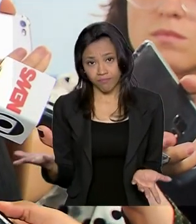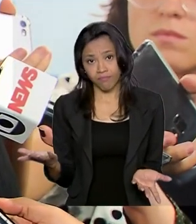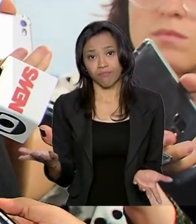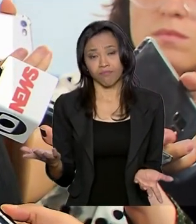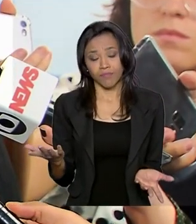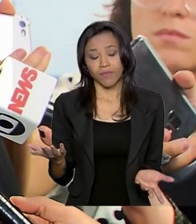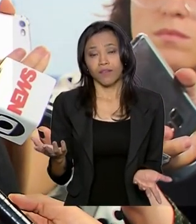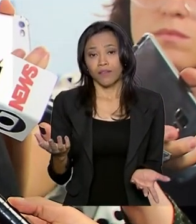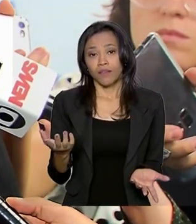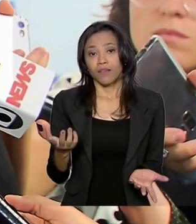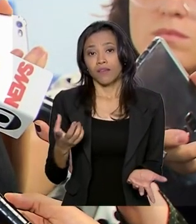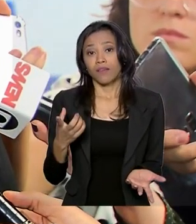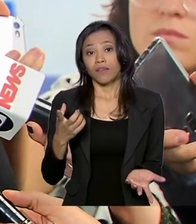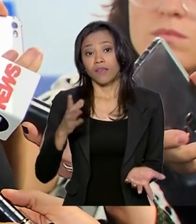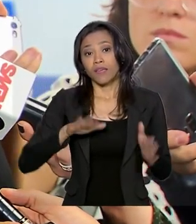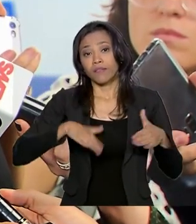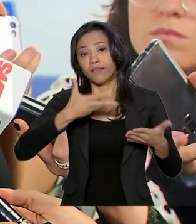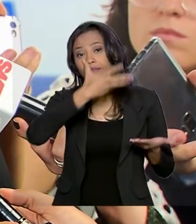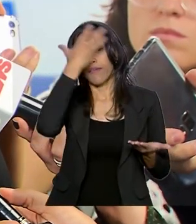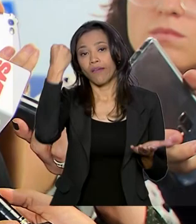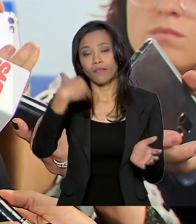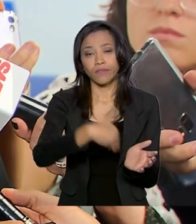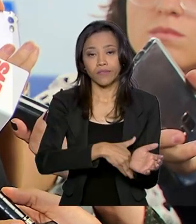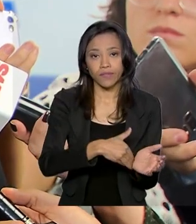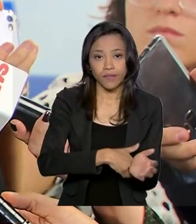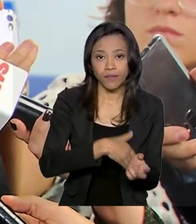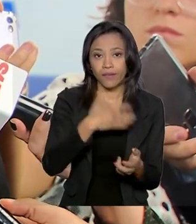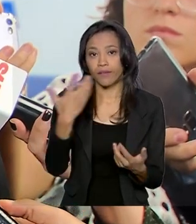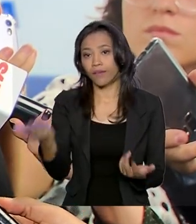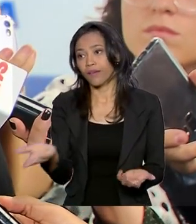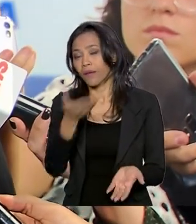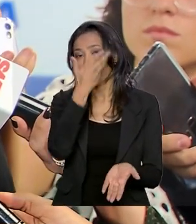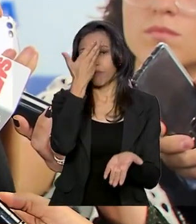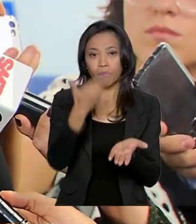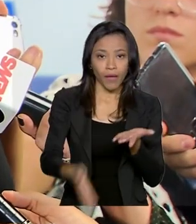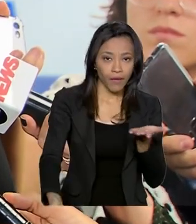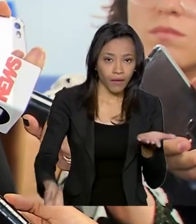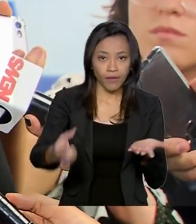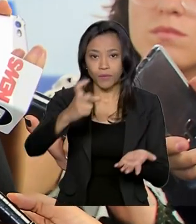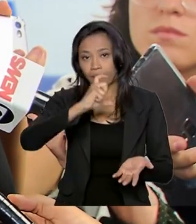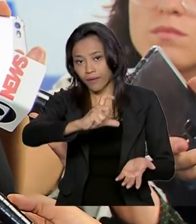haja o esquecimento da senha eu a perdôo esquecimento do cartão cidadão